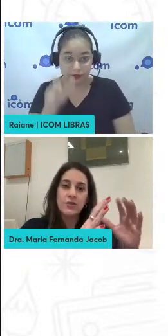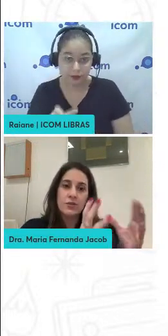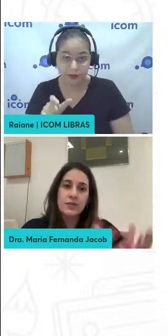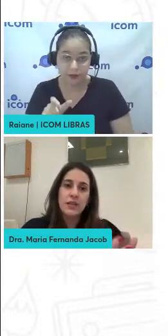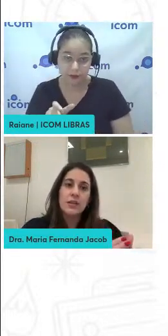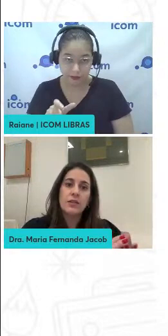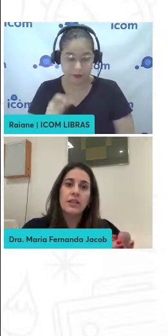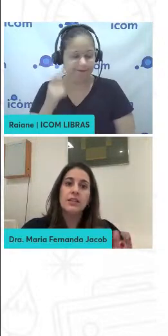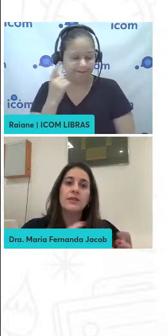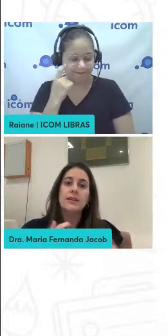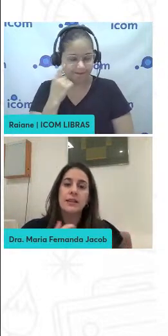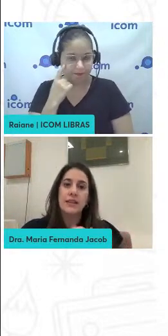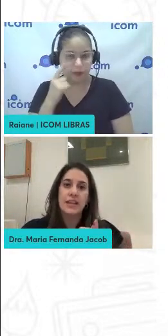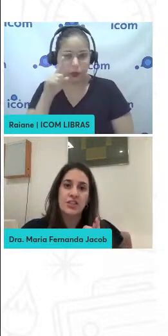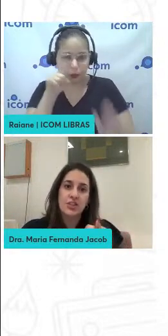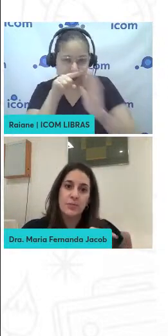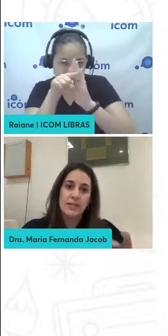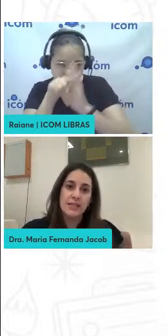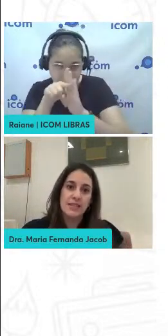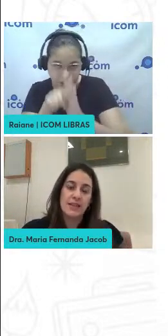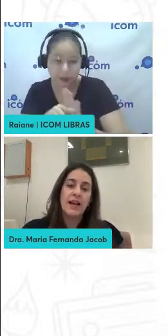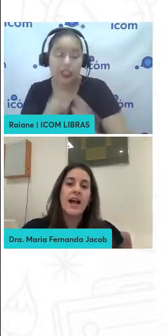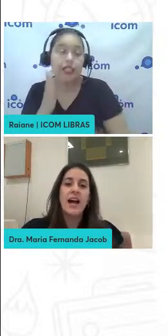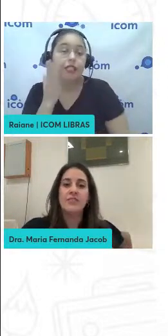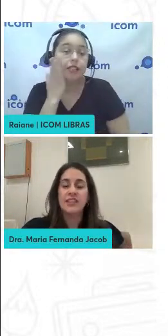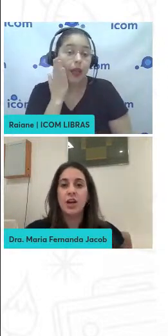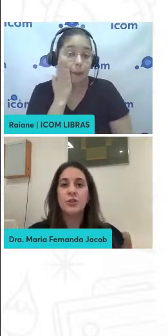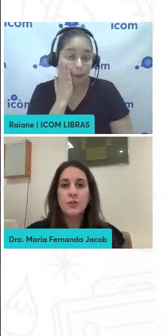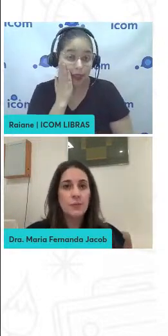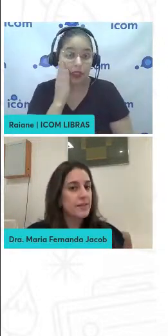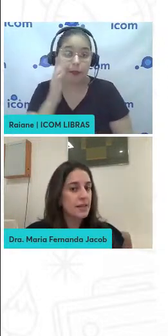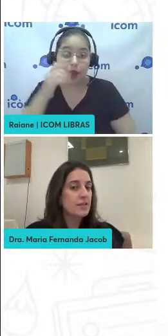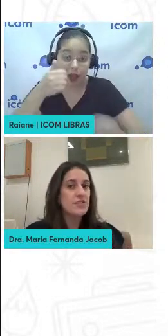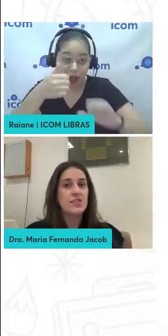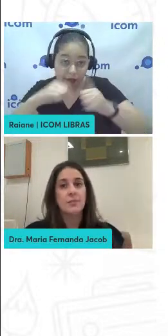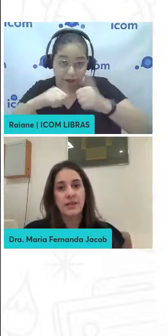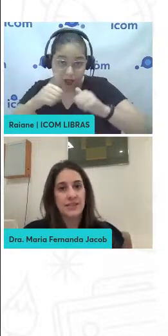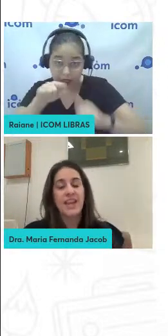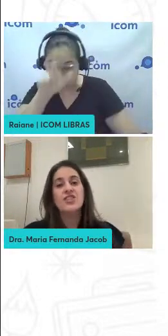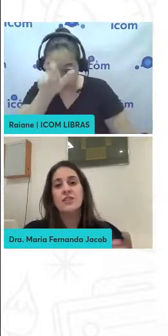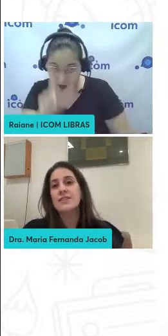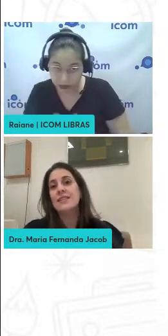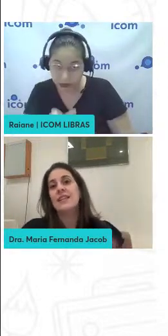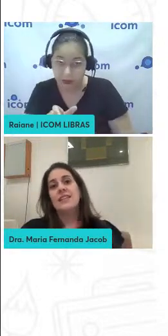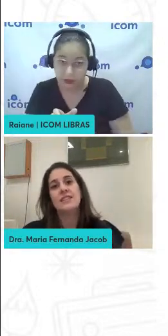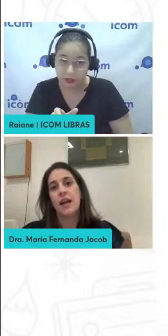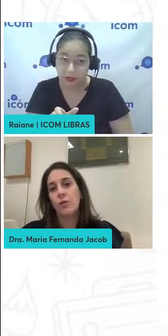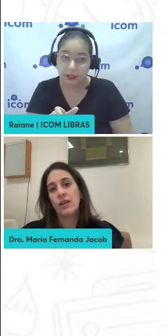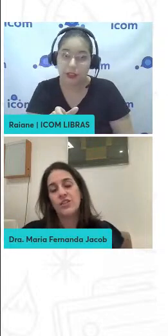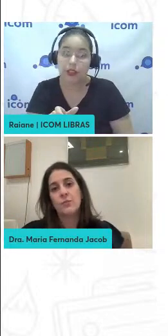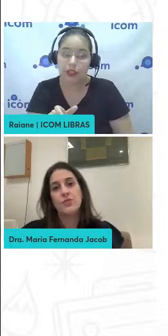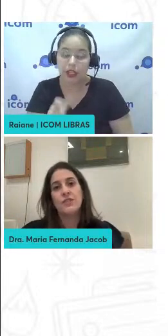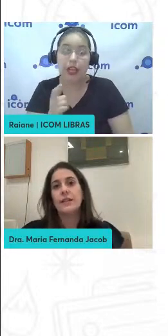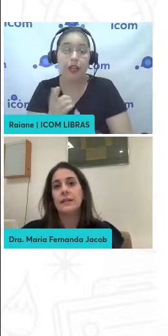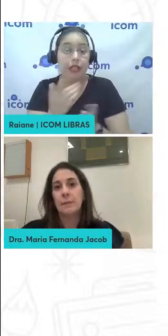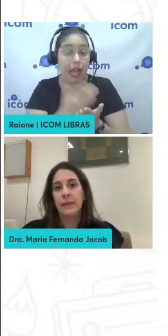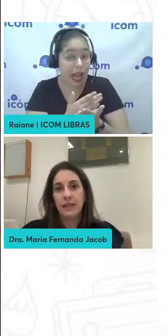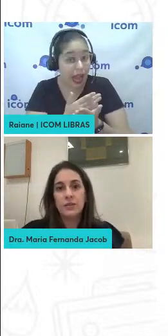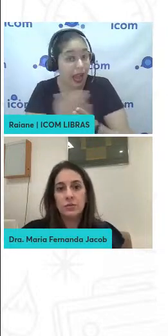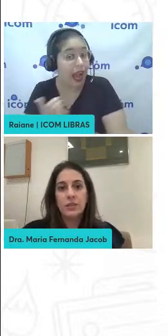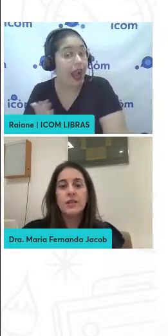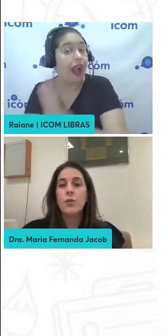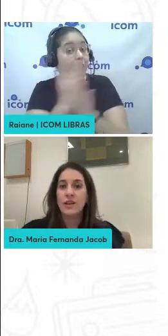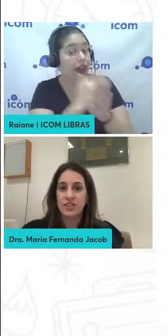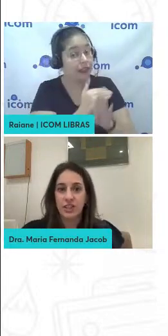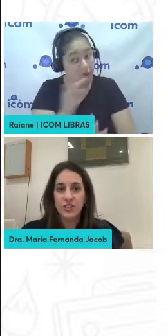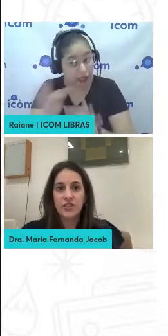do raciocínio clínico, entender que a gente precisa avaliar o nosso paciente antes dele iniciar qualquer tipo de